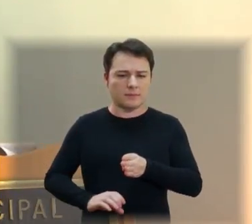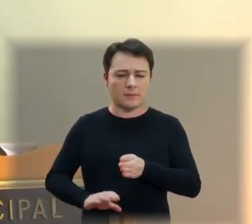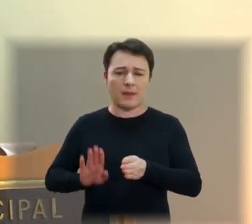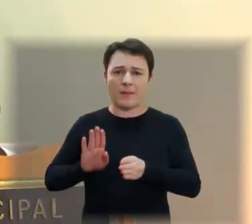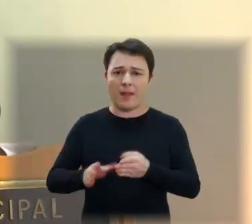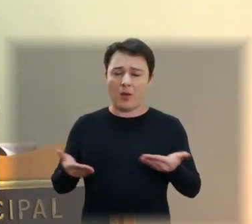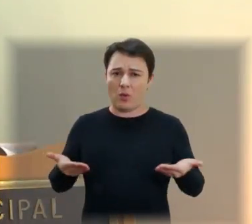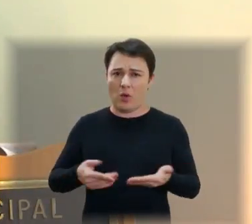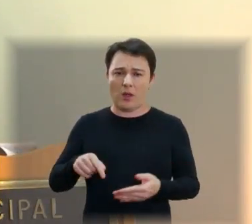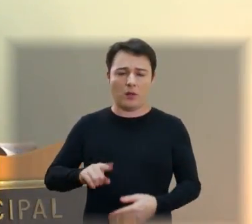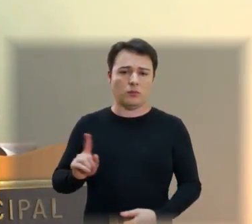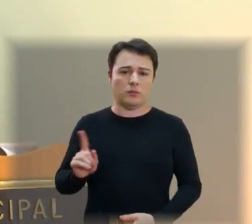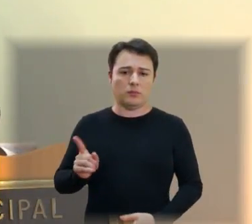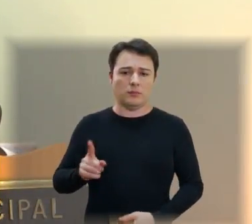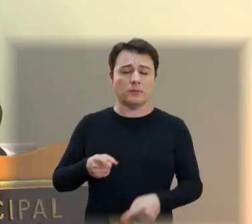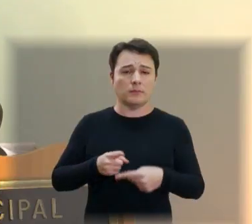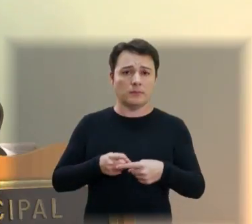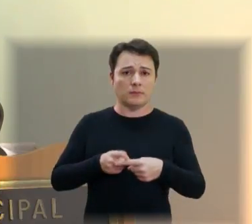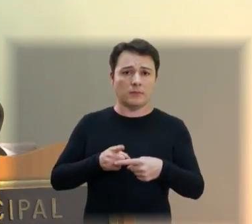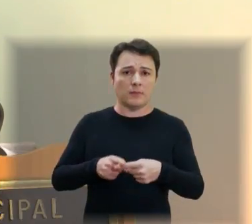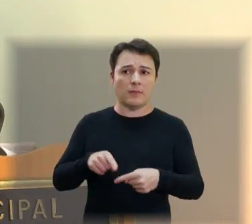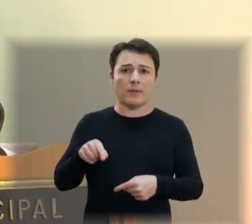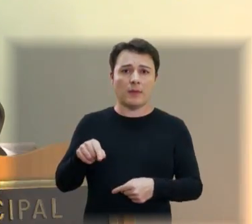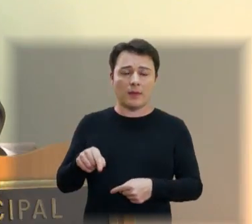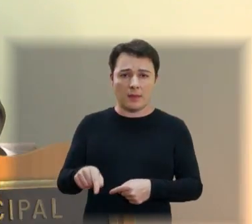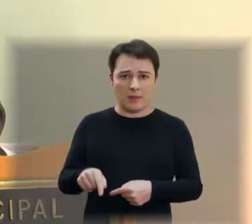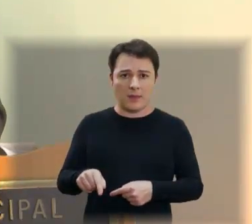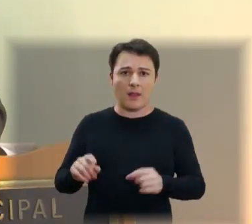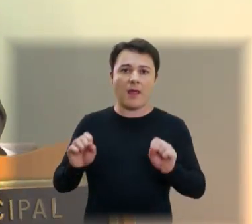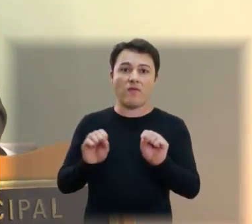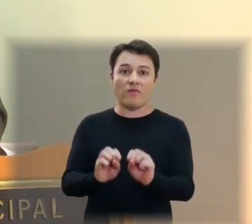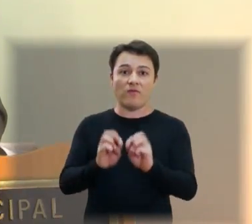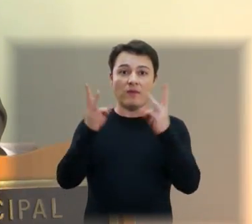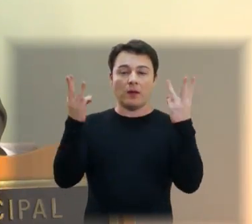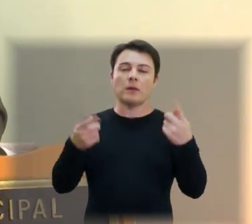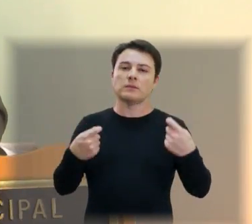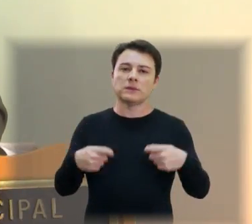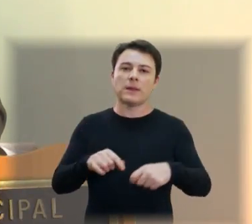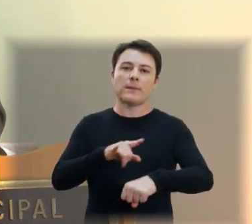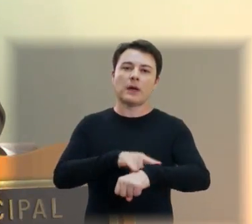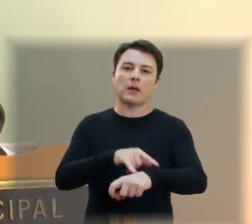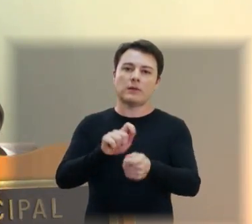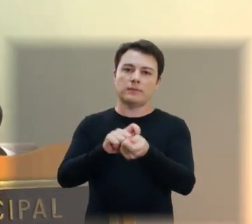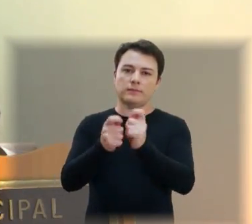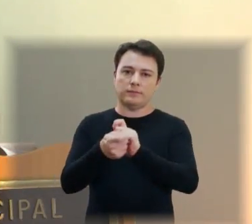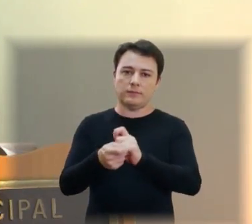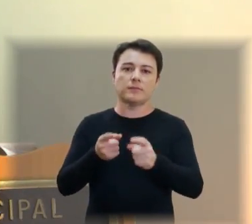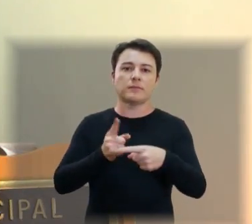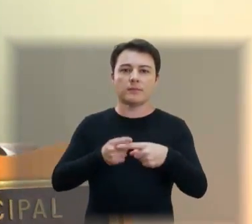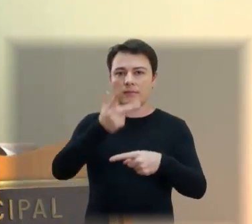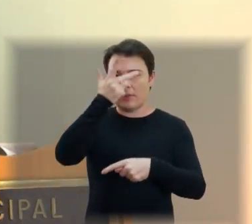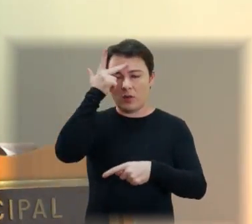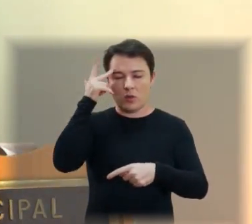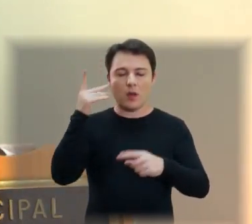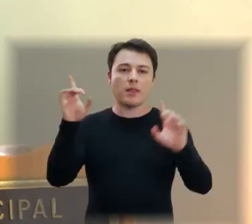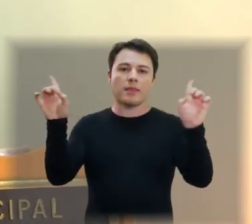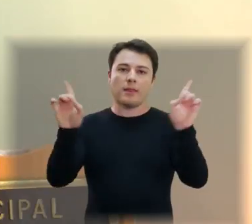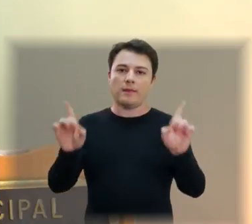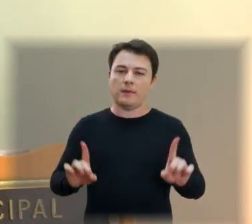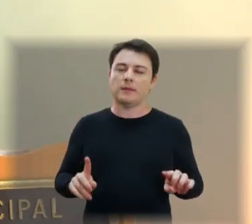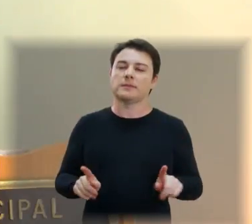aqui, que nos eventos culturais do município tem que ter banheiro adaptado para pessoas com necessidades especiais